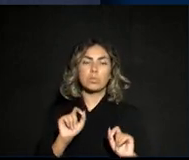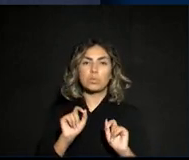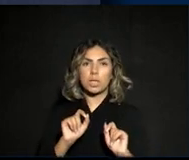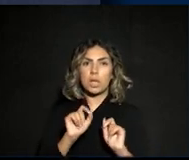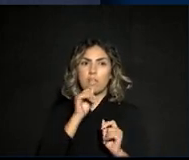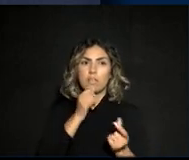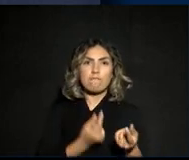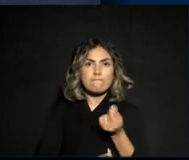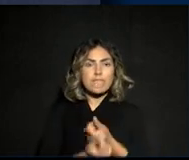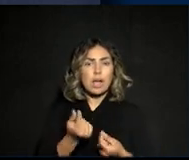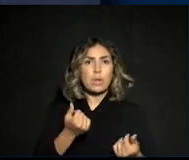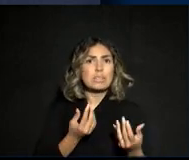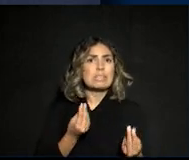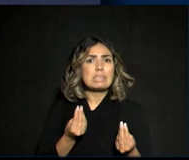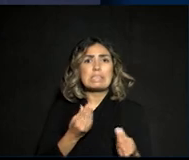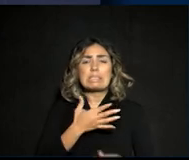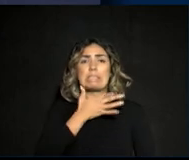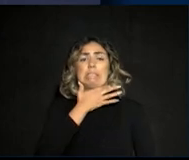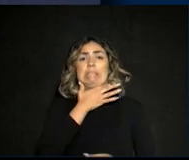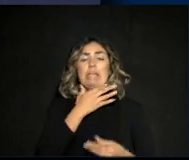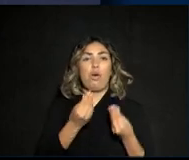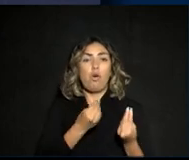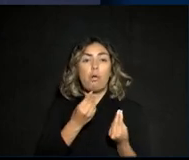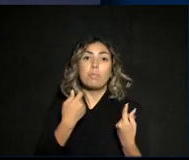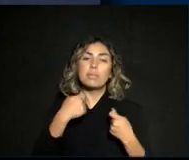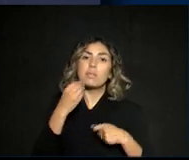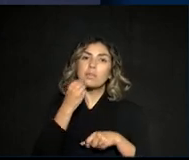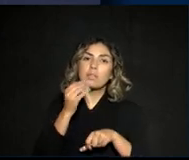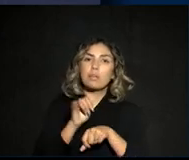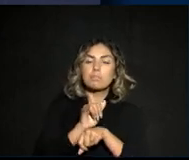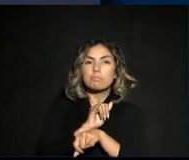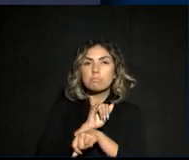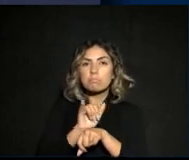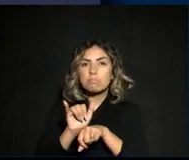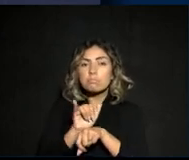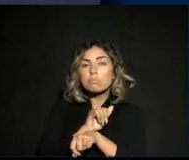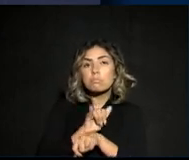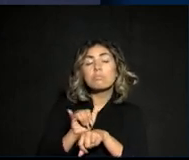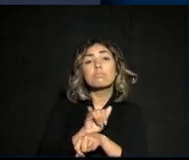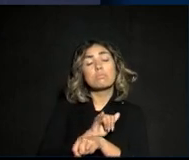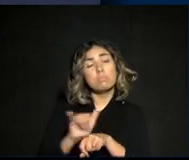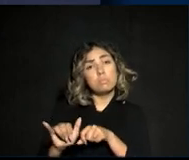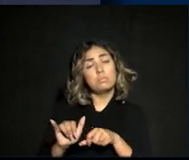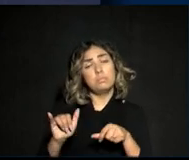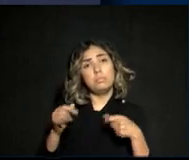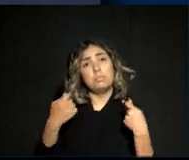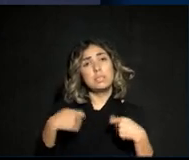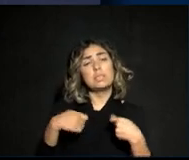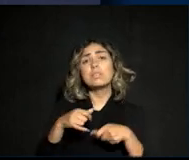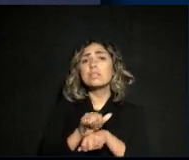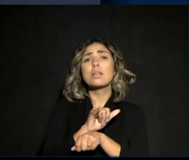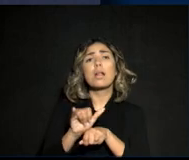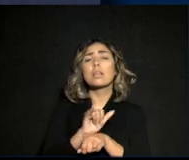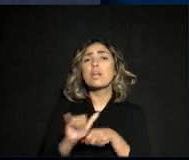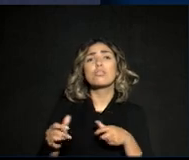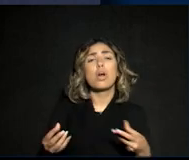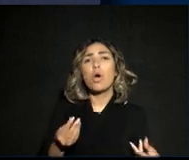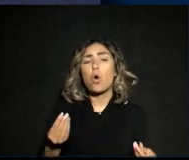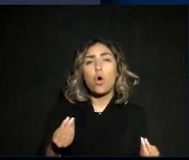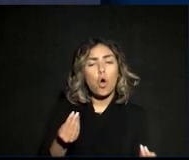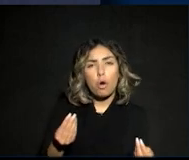de aperto monetário seja dosado é a forma aqui é a